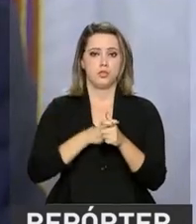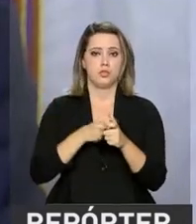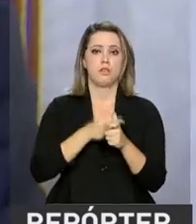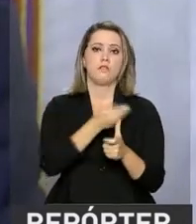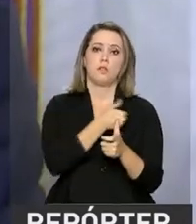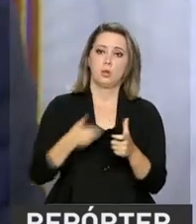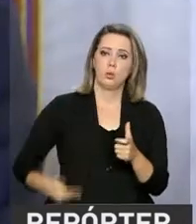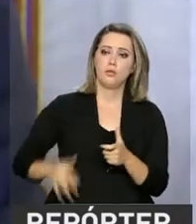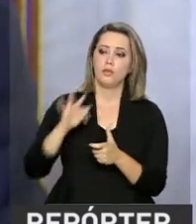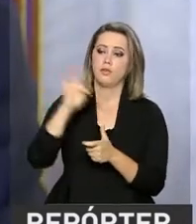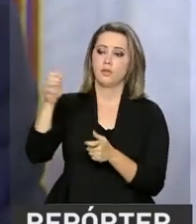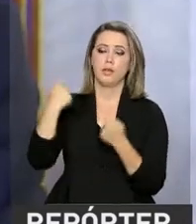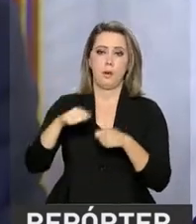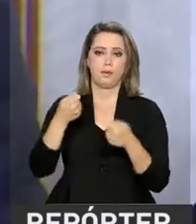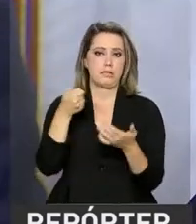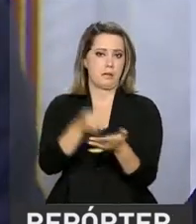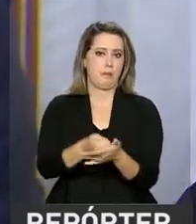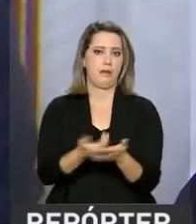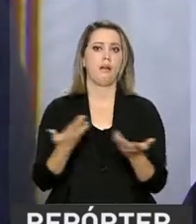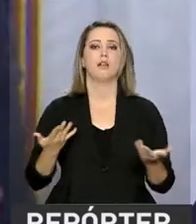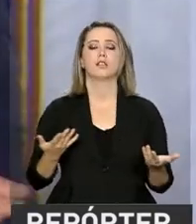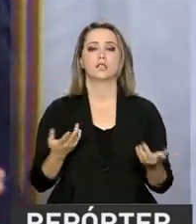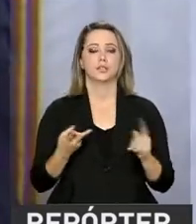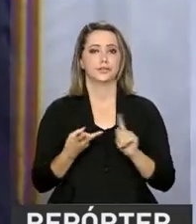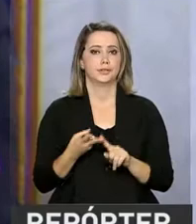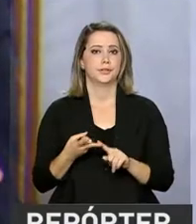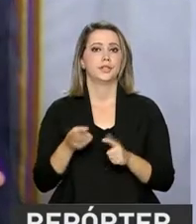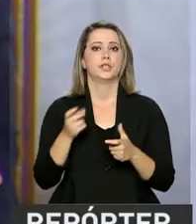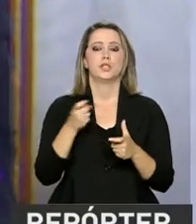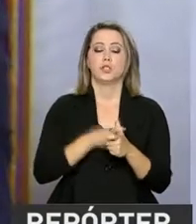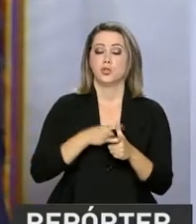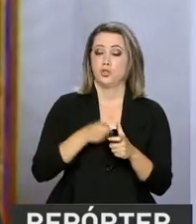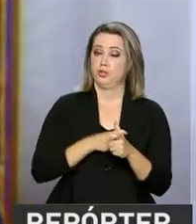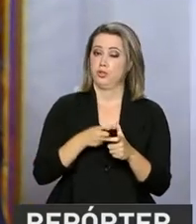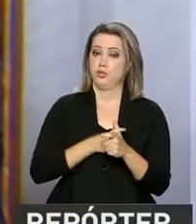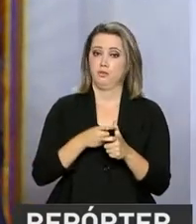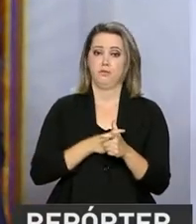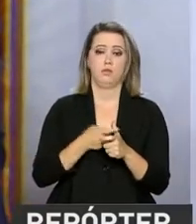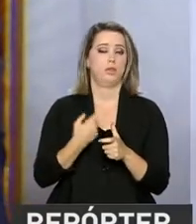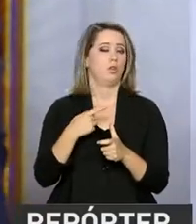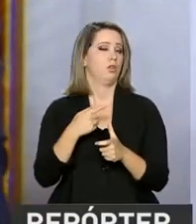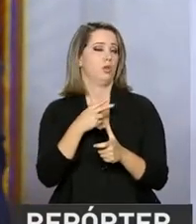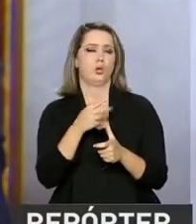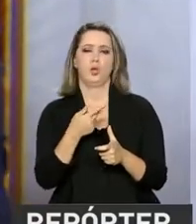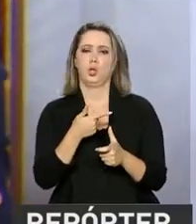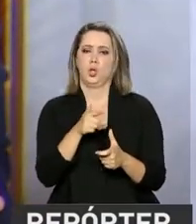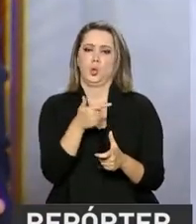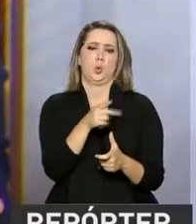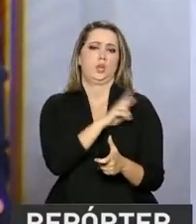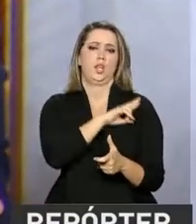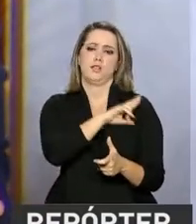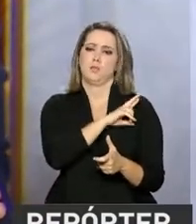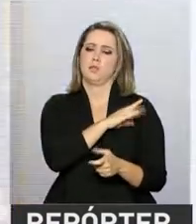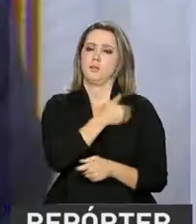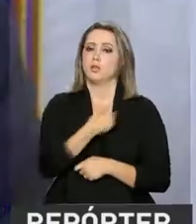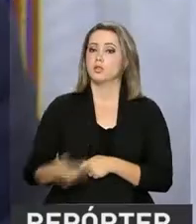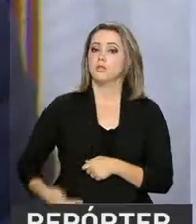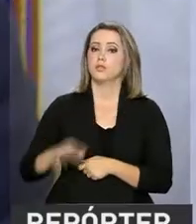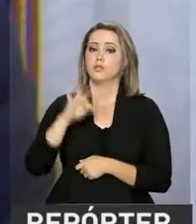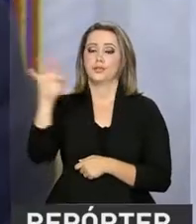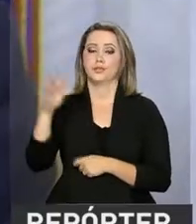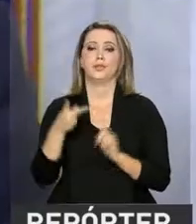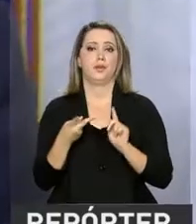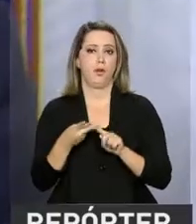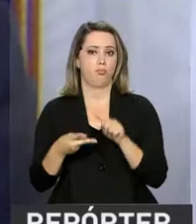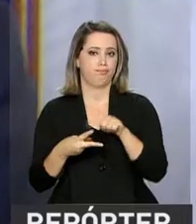pela união tem um determinado tratamento e dívidas não garantidas pela união que tem outro tratamento objeto